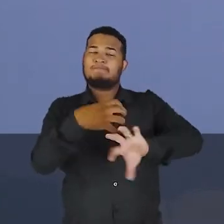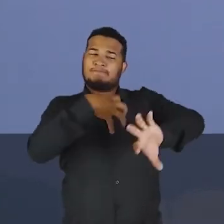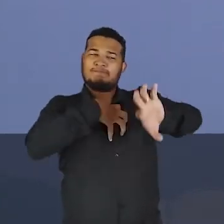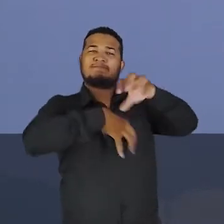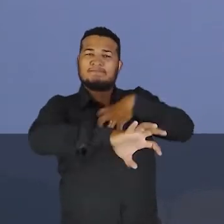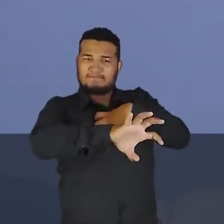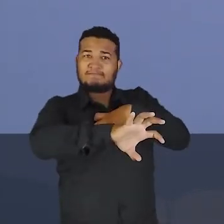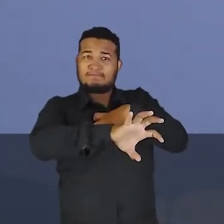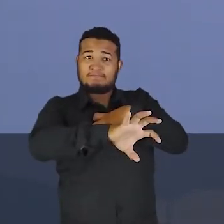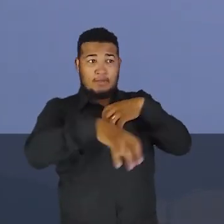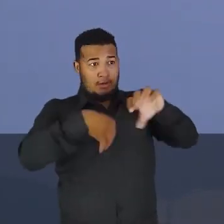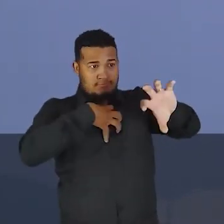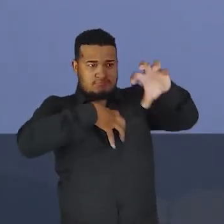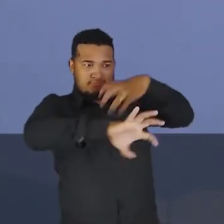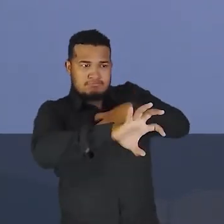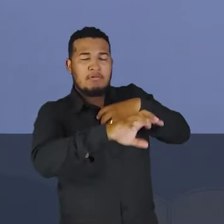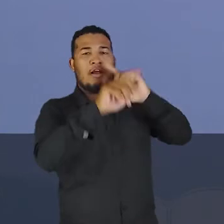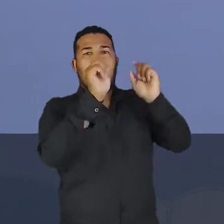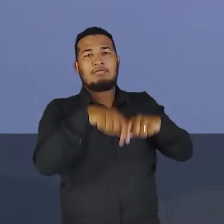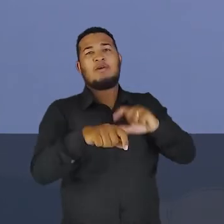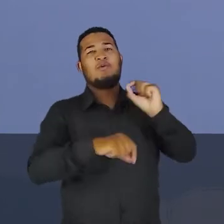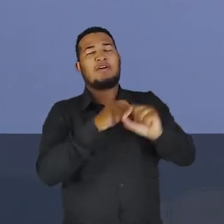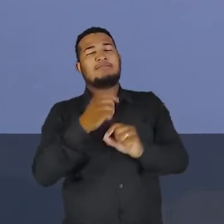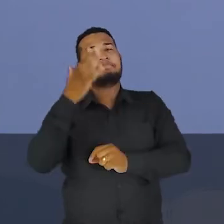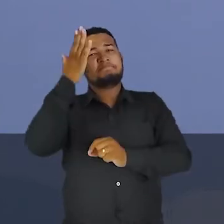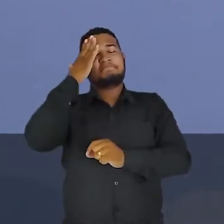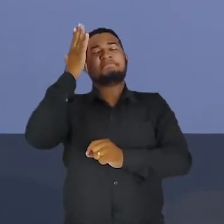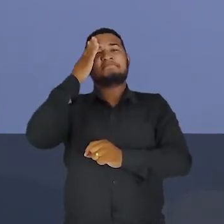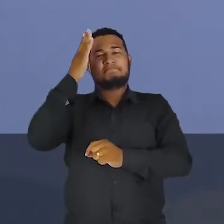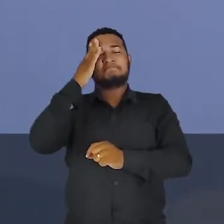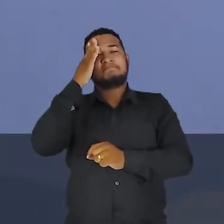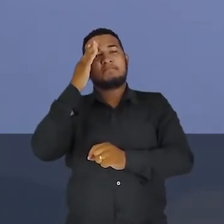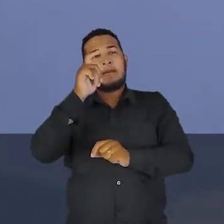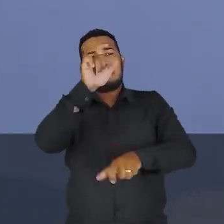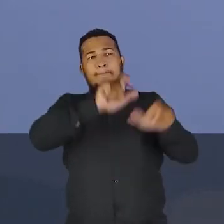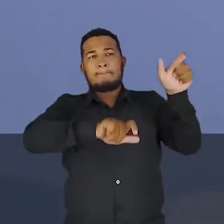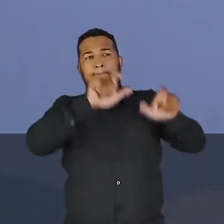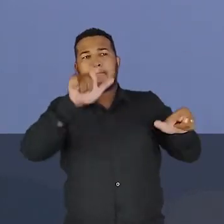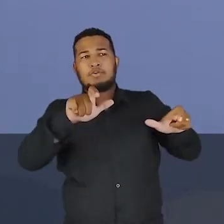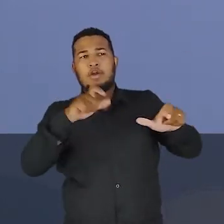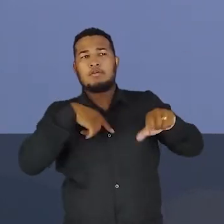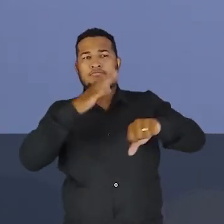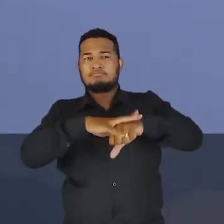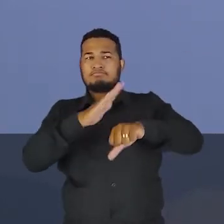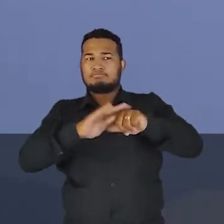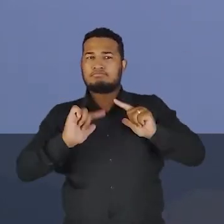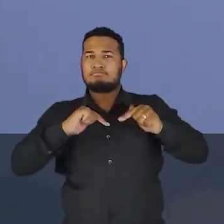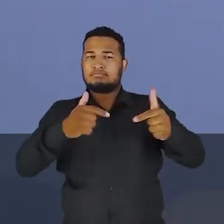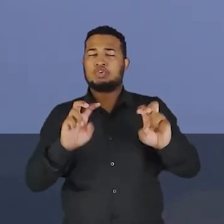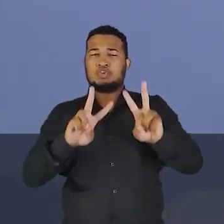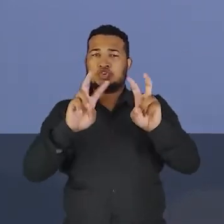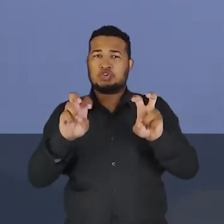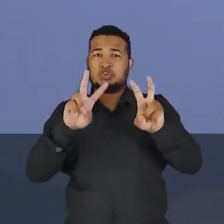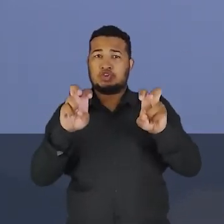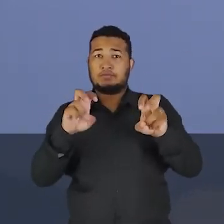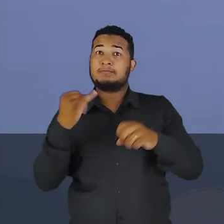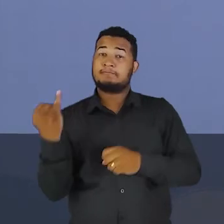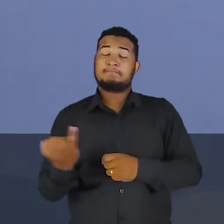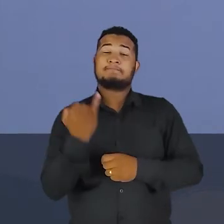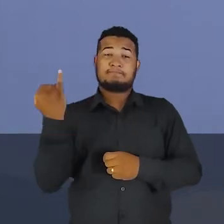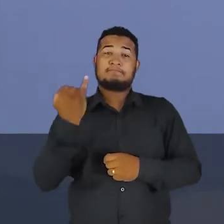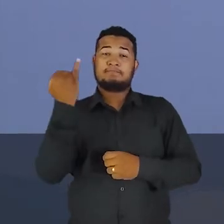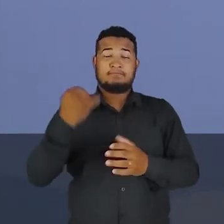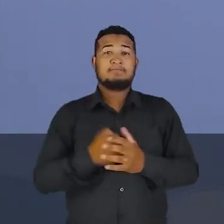outro é importante para que eu saiba de que forma o outro vê aquela ação que recai sobre mim. Isso é